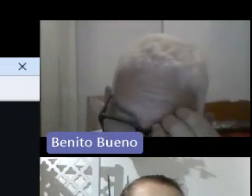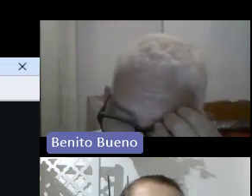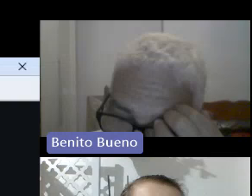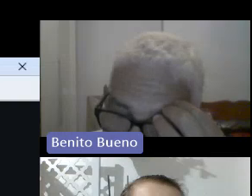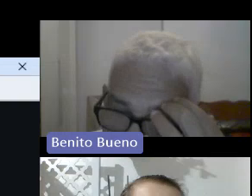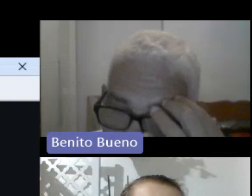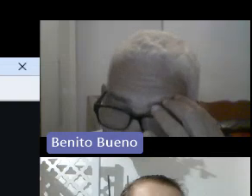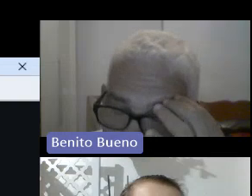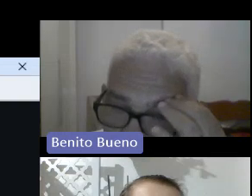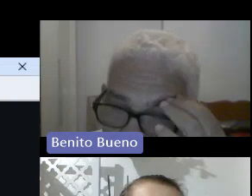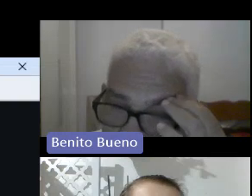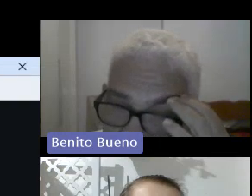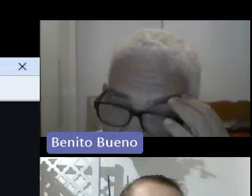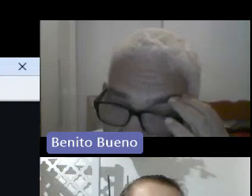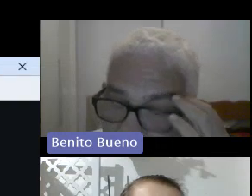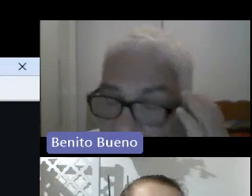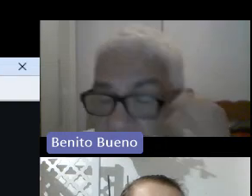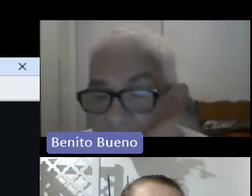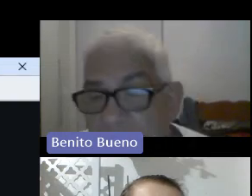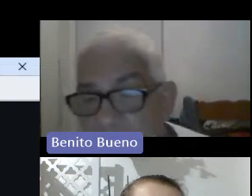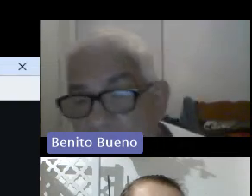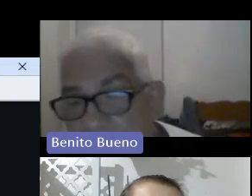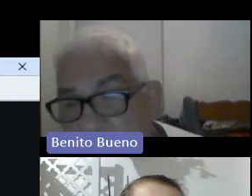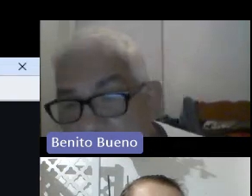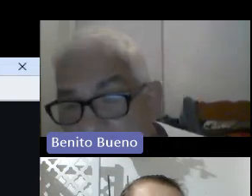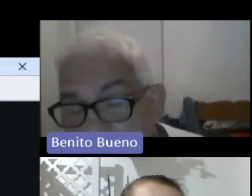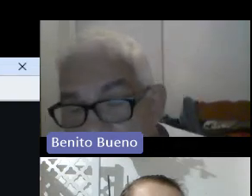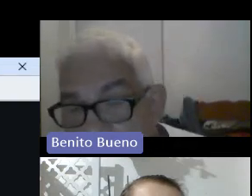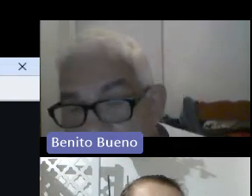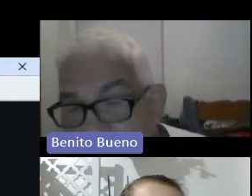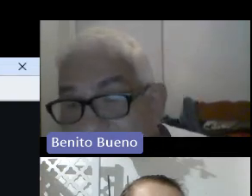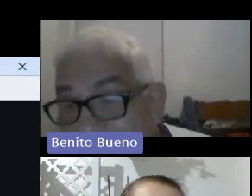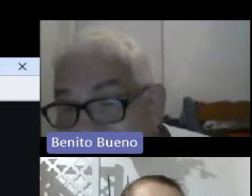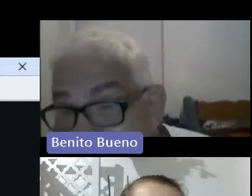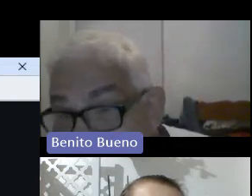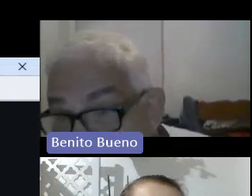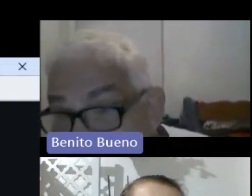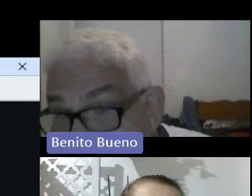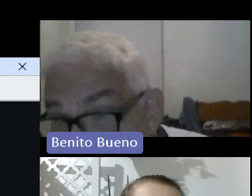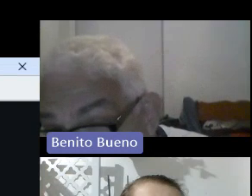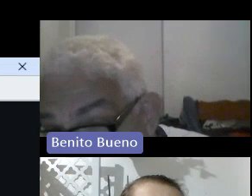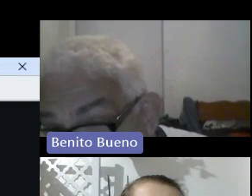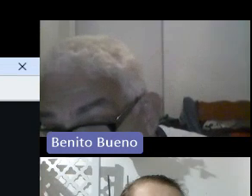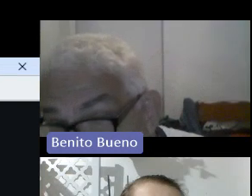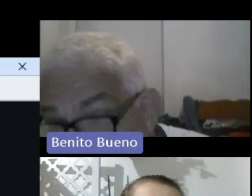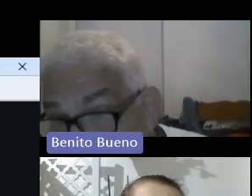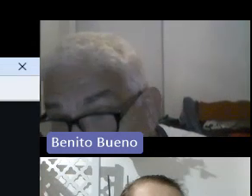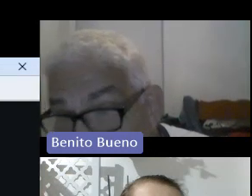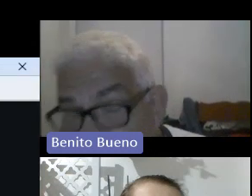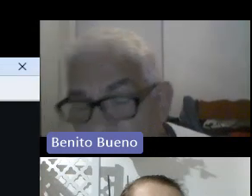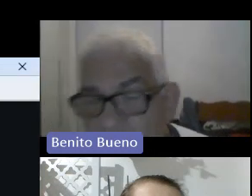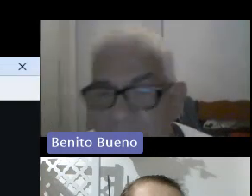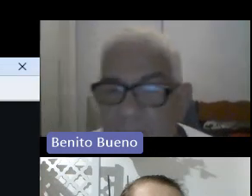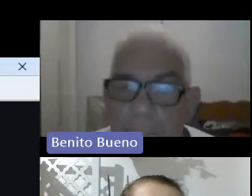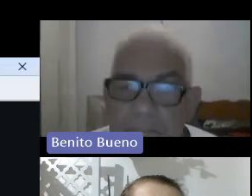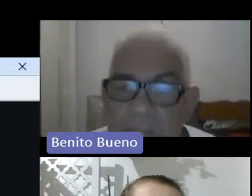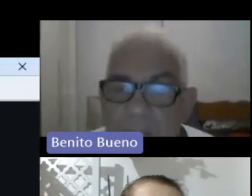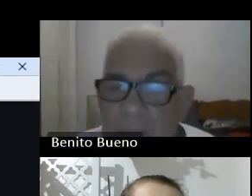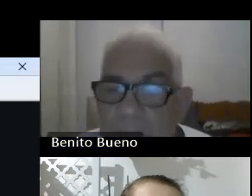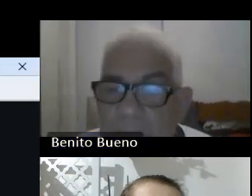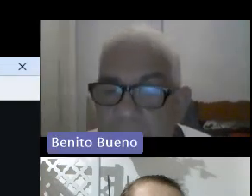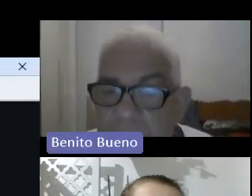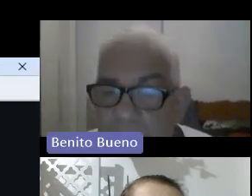engenheiro eletricista chamou mais 3 colegas para serem assistente dele perito